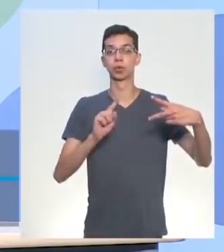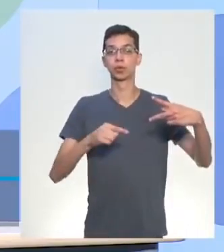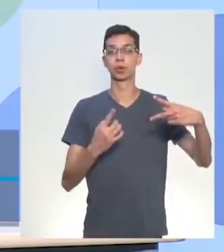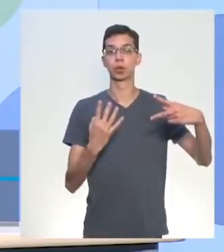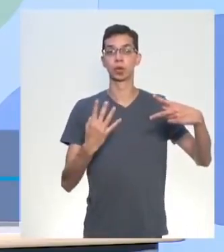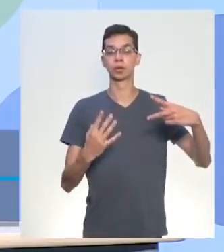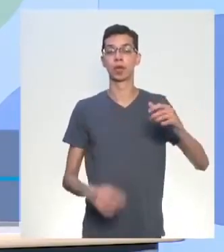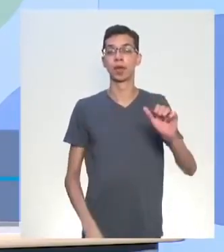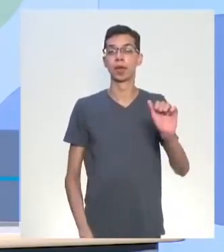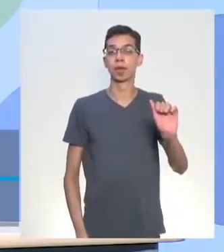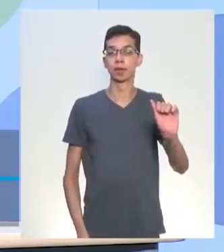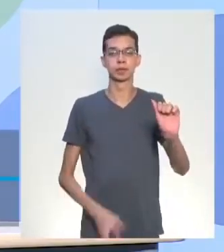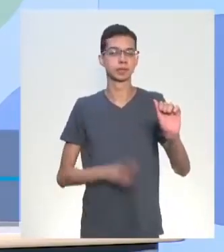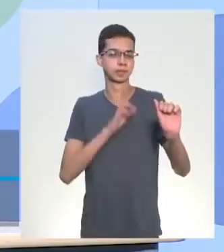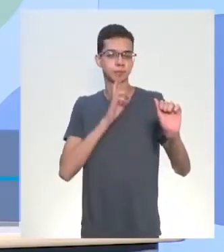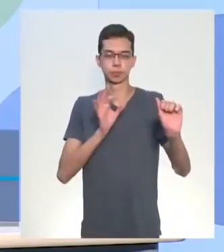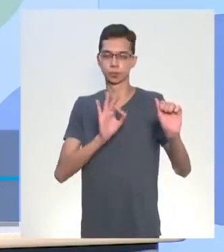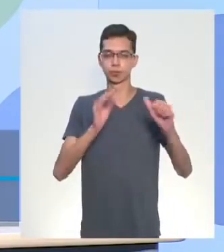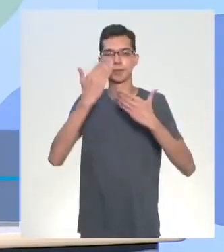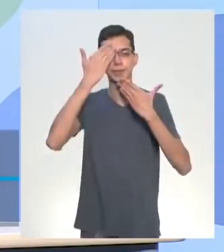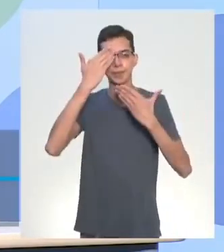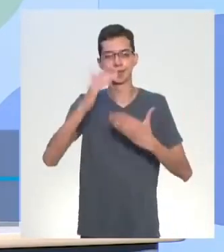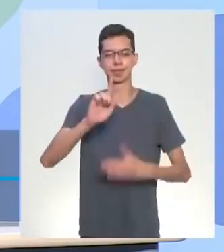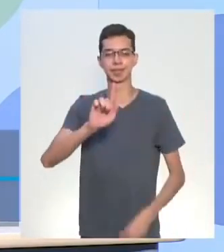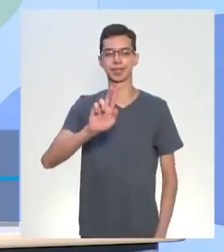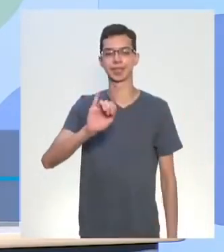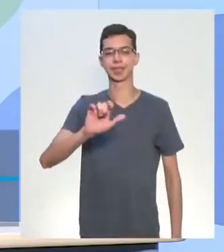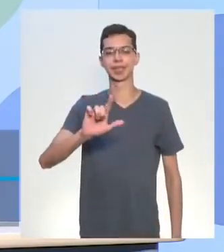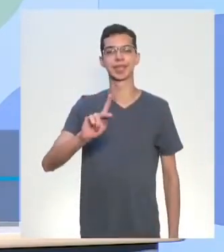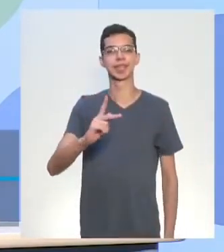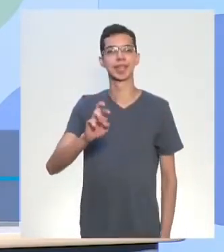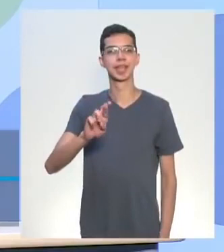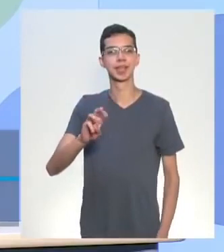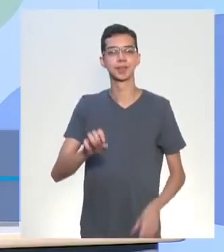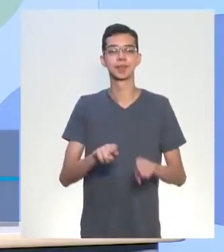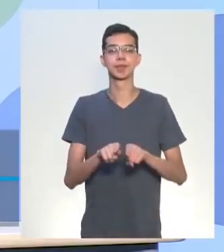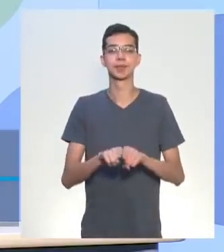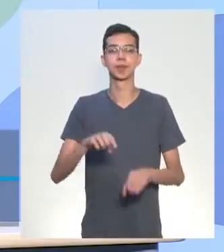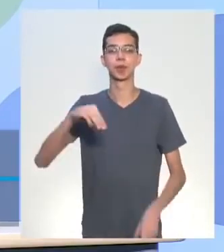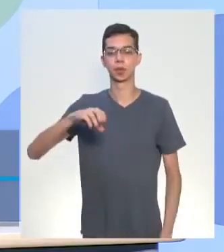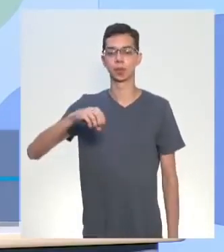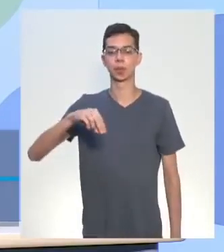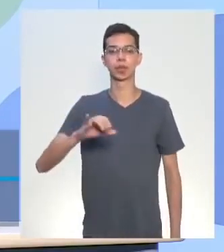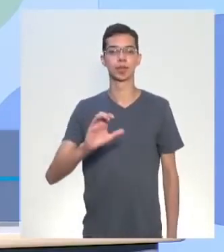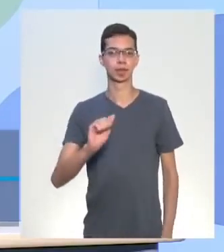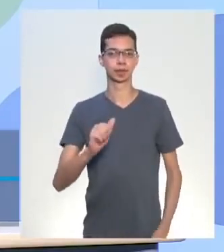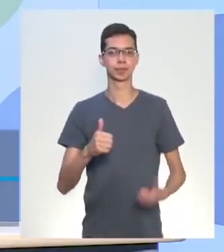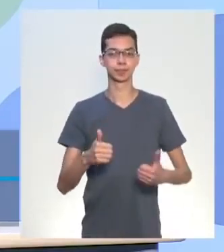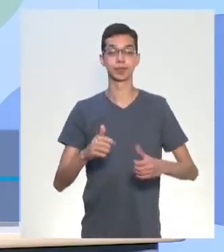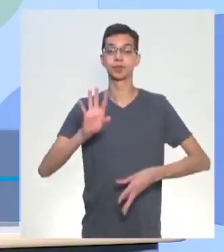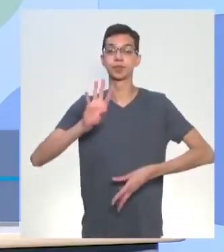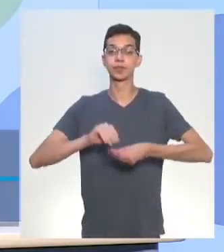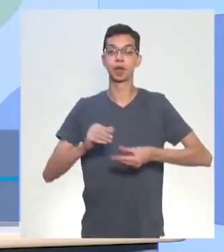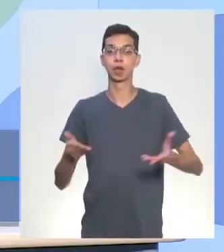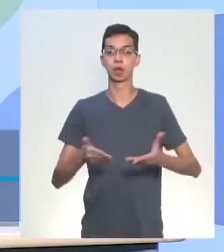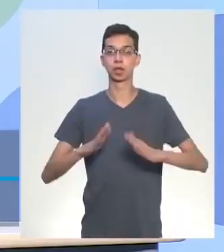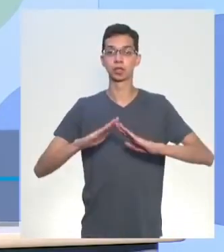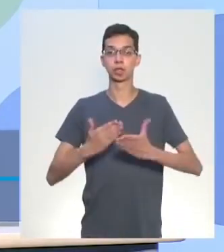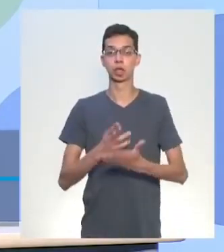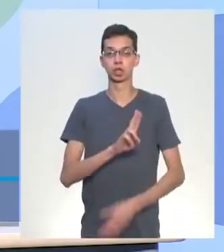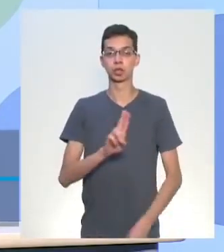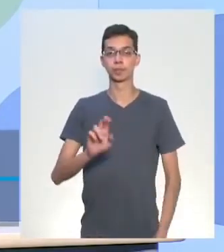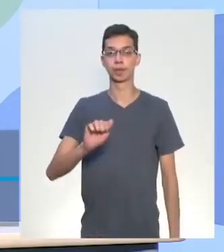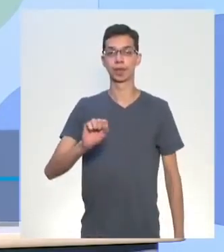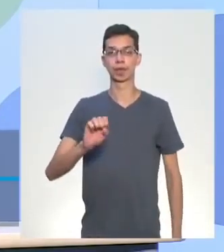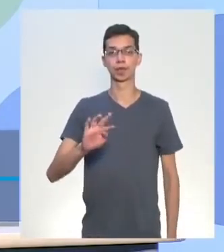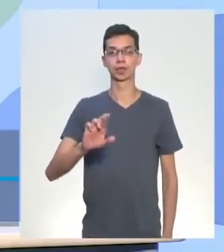área. Obrigado, Guilherme. Obrigado, Mônica, tá bom? E quem mais? Só para finalizar, o pessoal lá da Escola Astrogildo